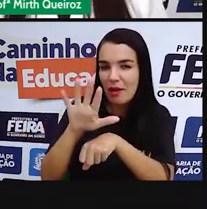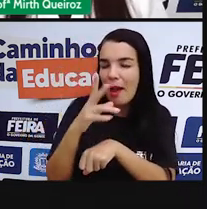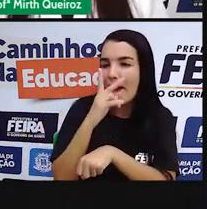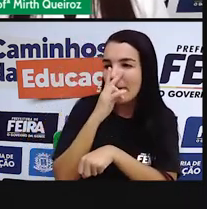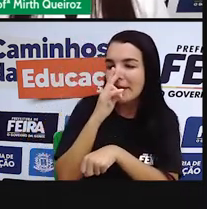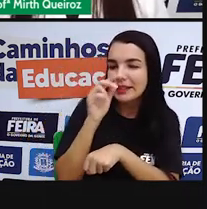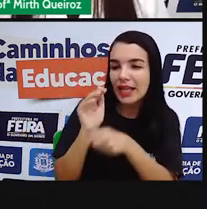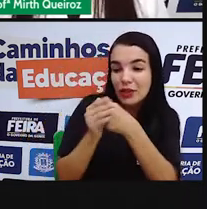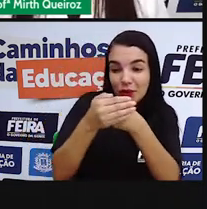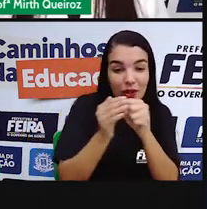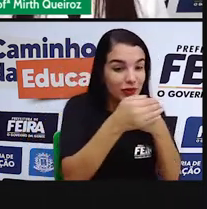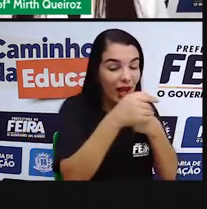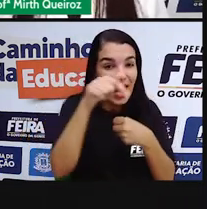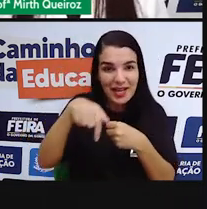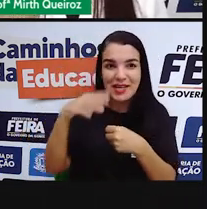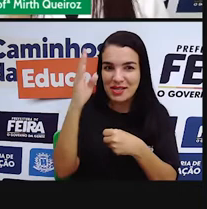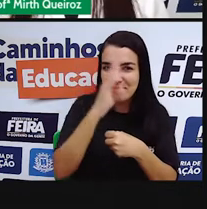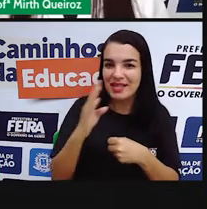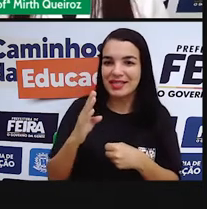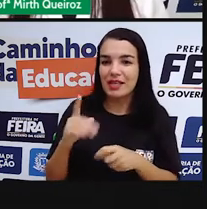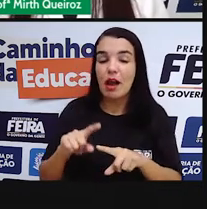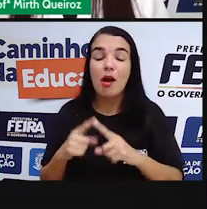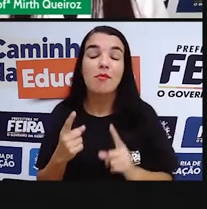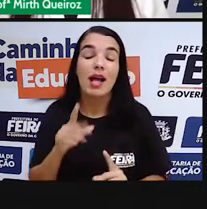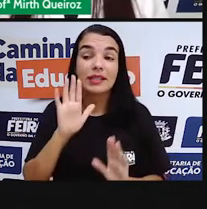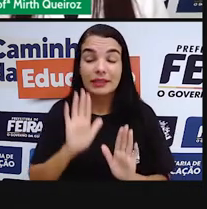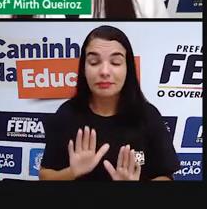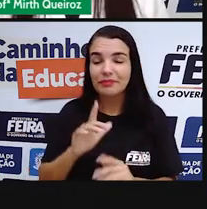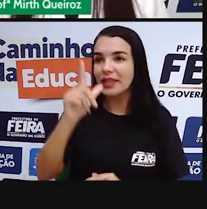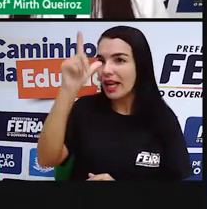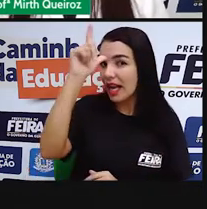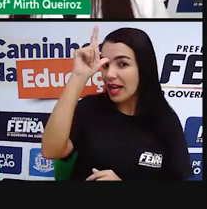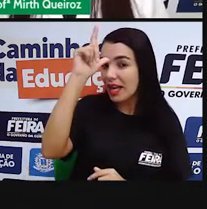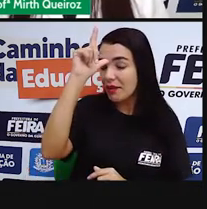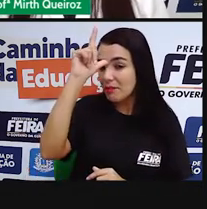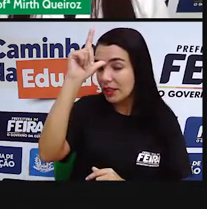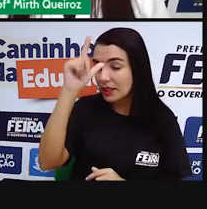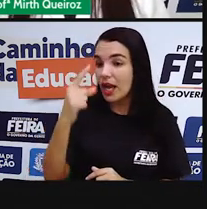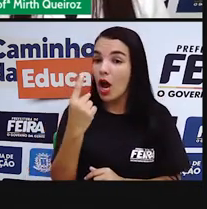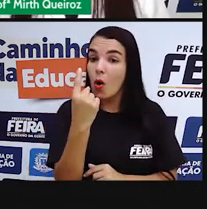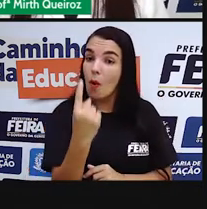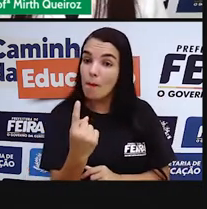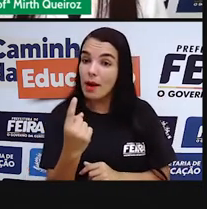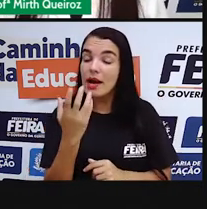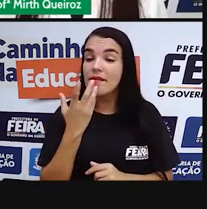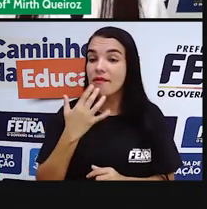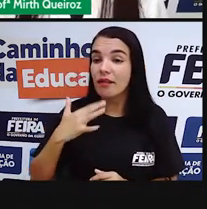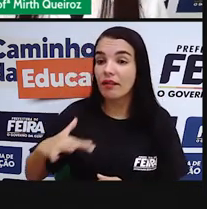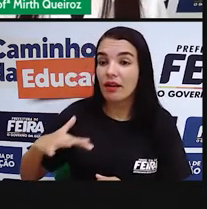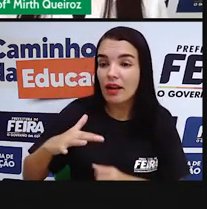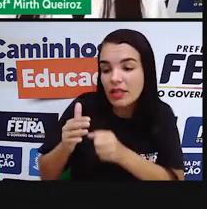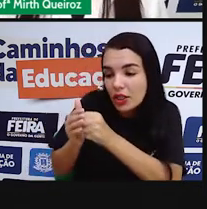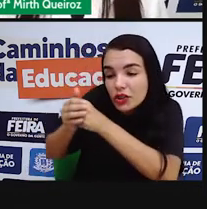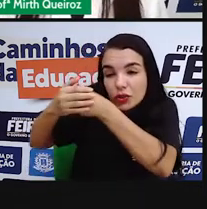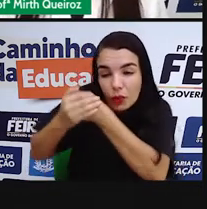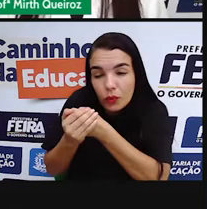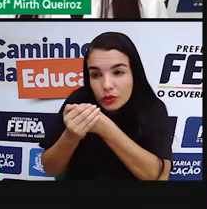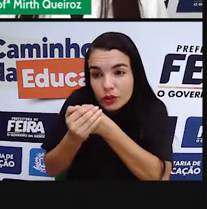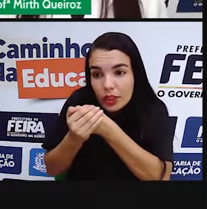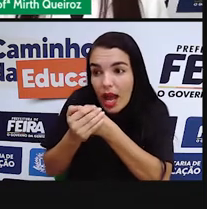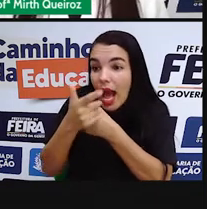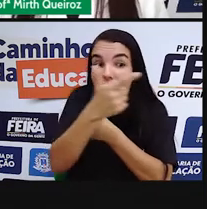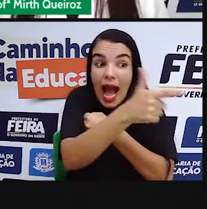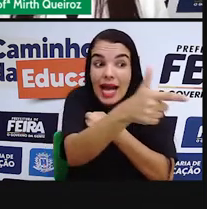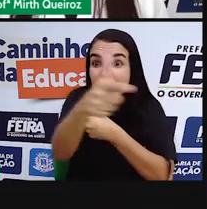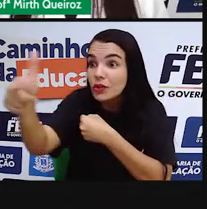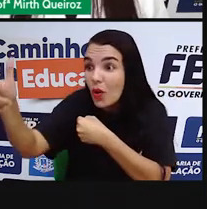ao avesso. Nesse jogo, apenas uma criança se esconde, todas as outras vão procurar. E quem encontra a criança que está